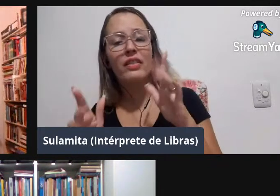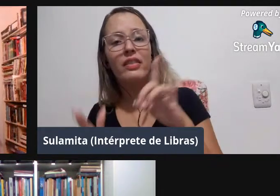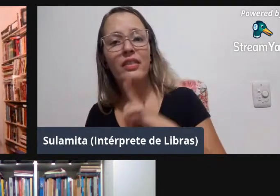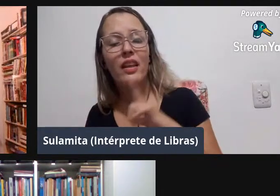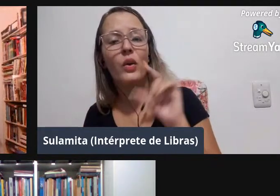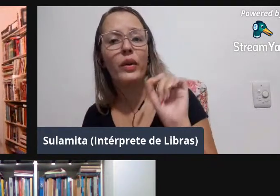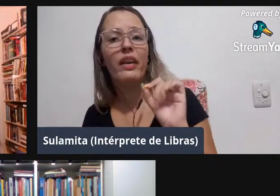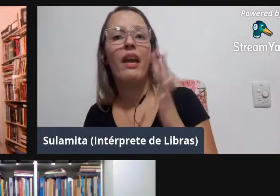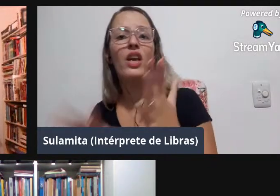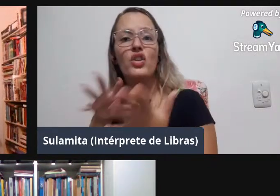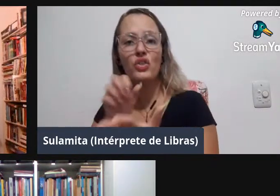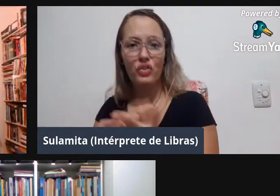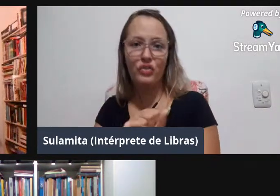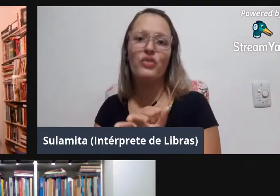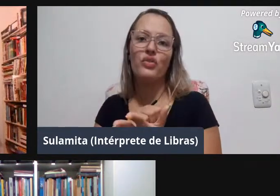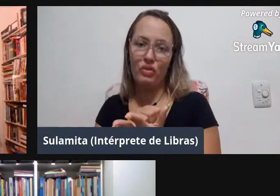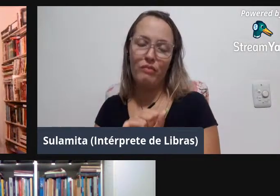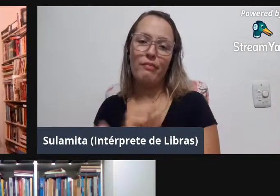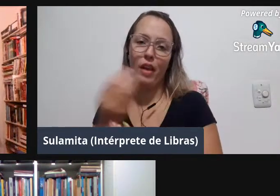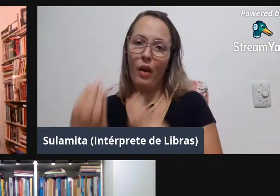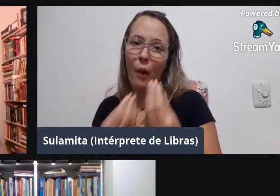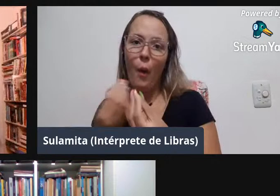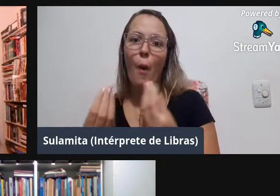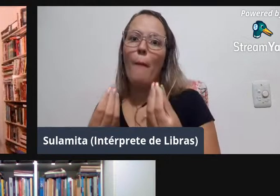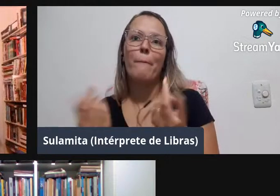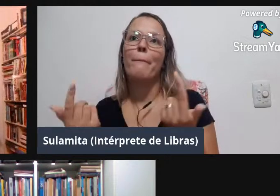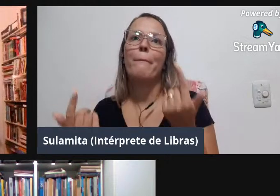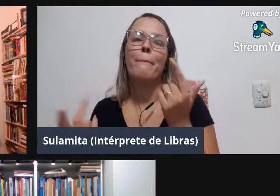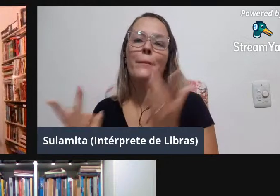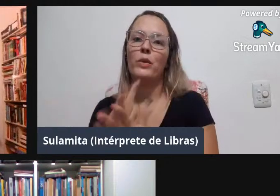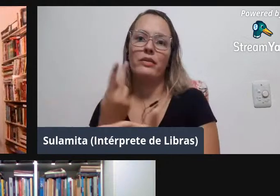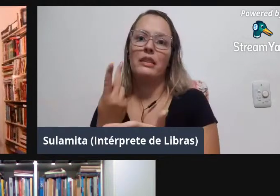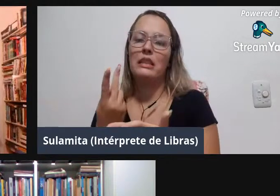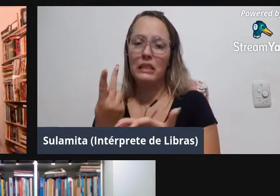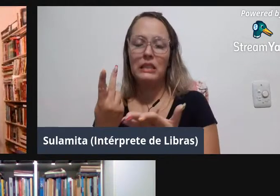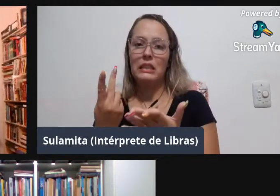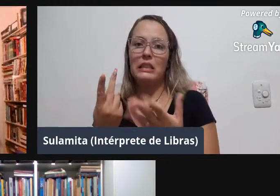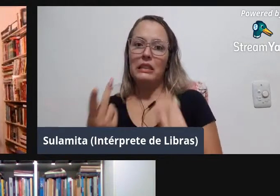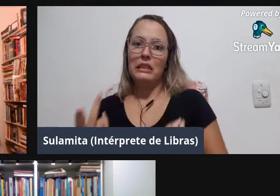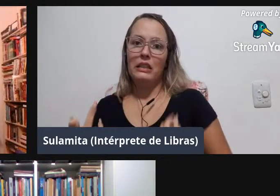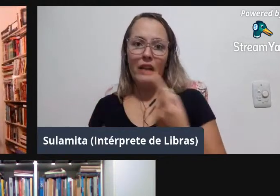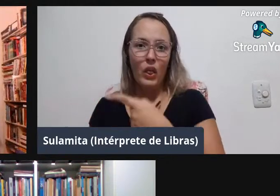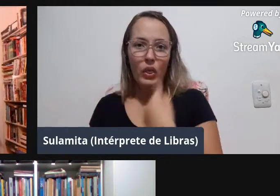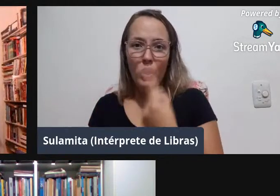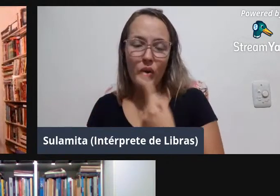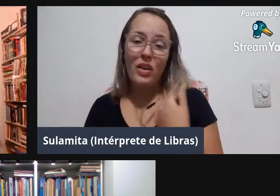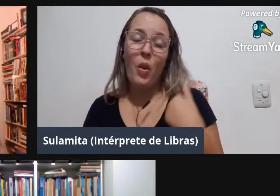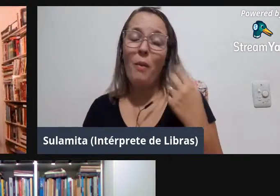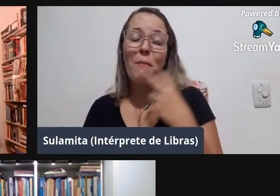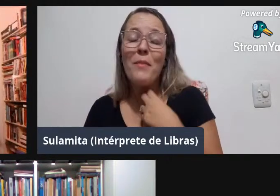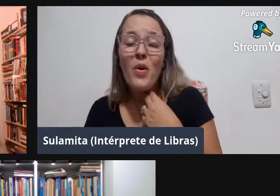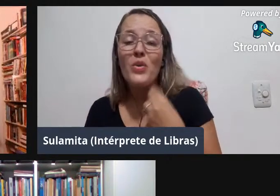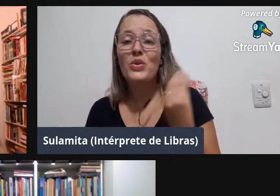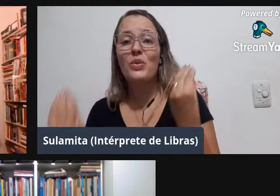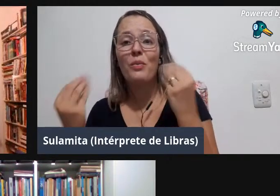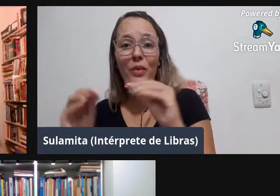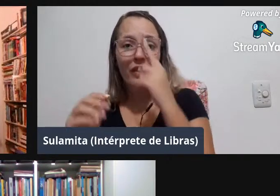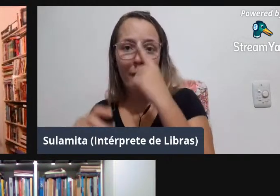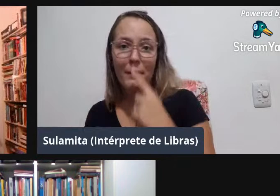né, do impacto da Covid, da pandemia na nossa vida. Então, só para vocês, eu não posso projetar aqui, mas eu vou falar muito